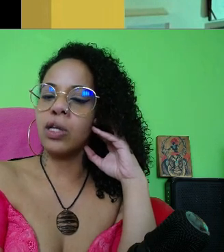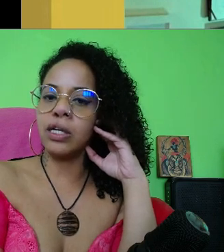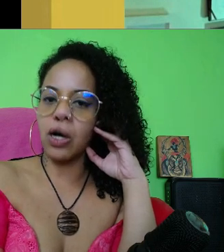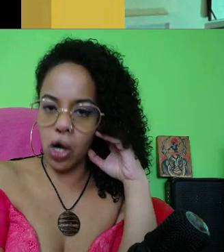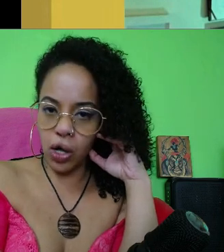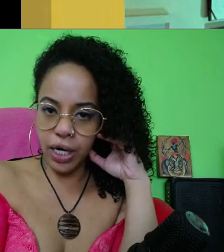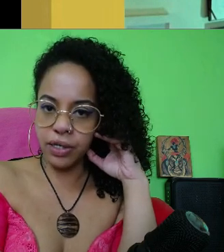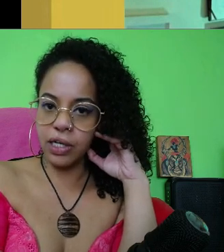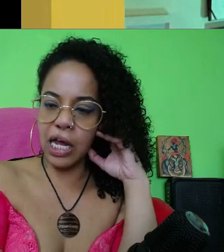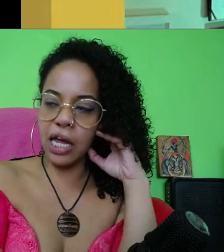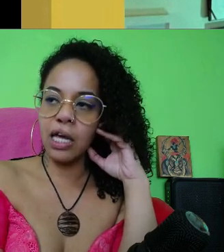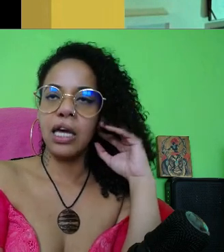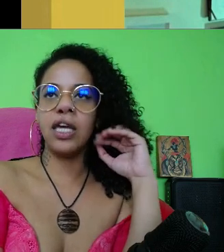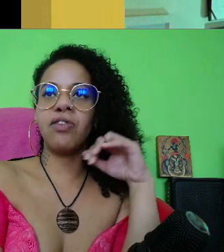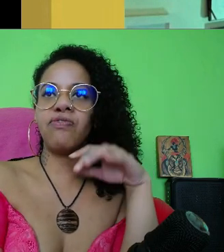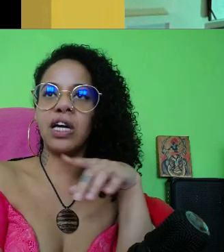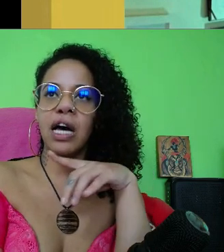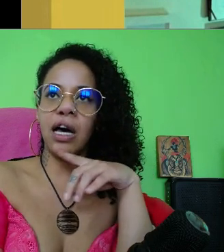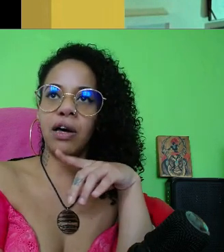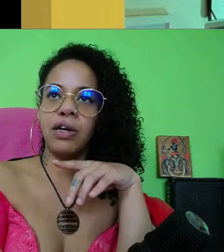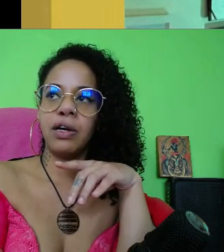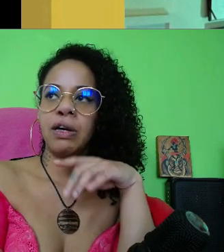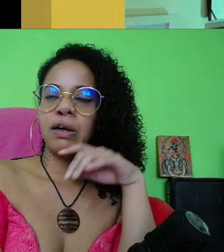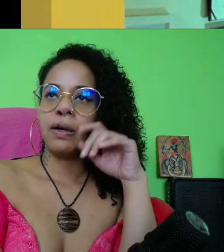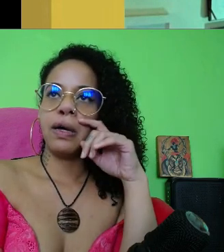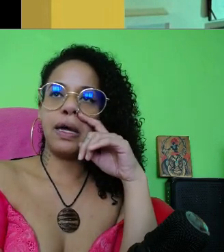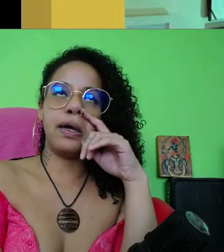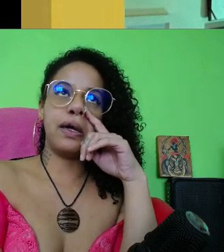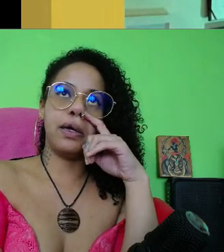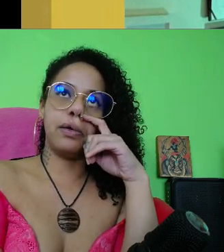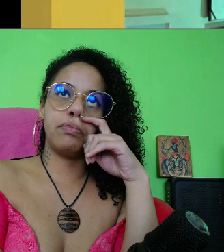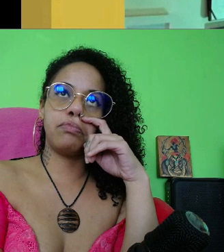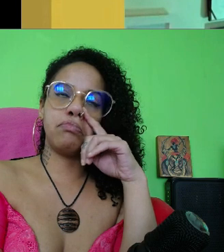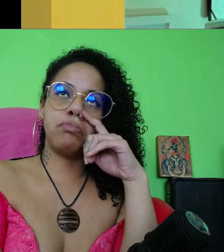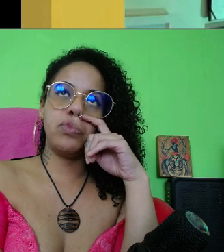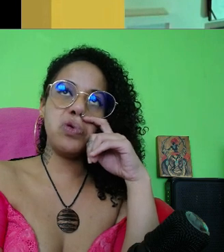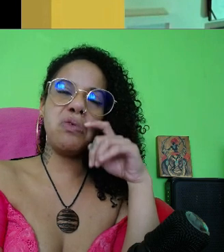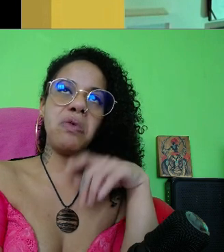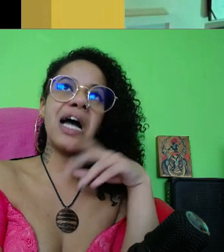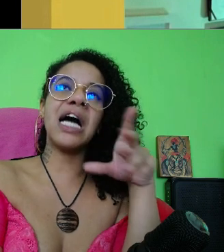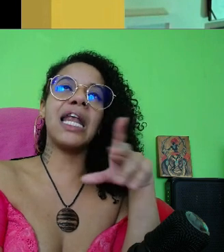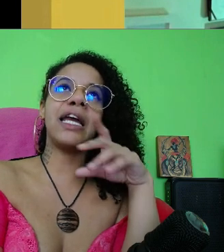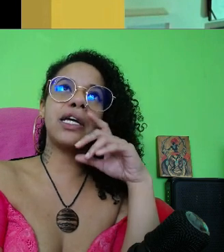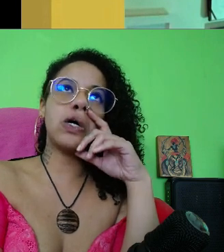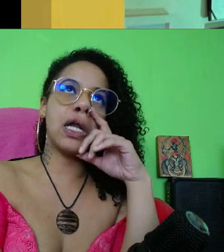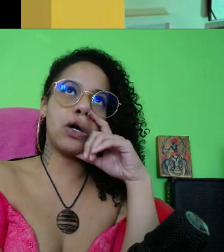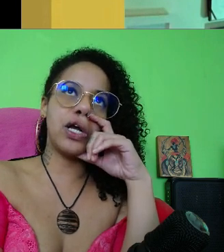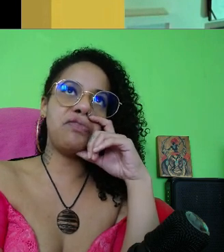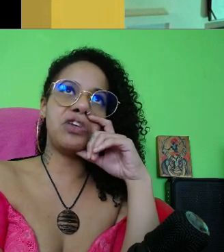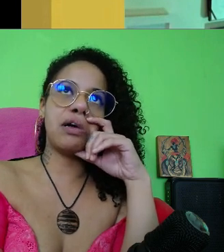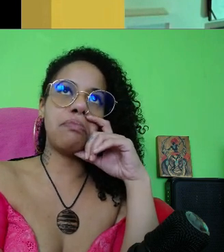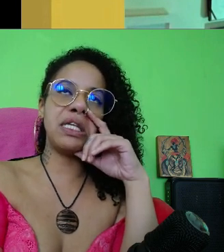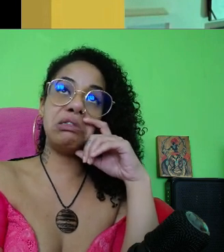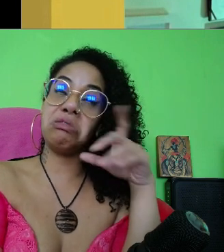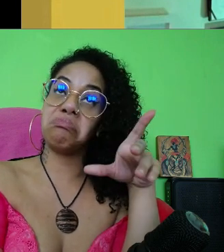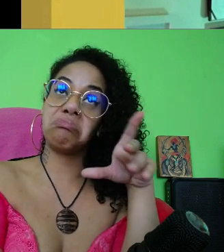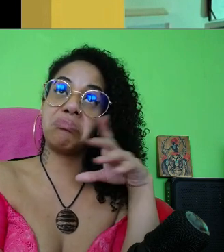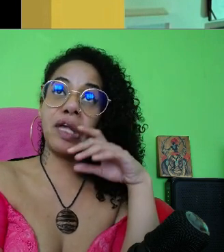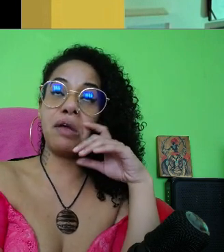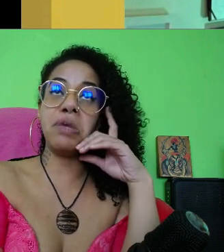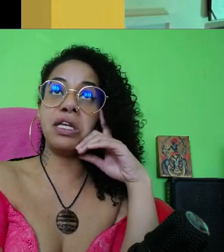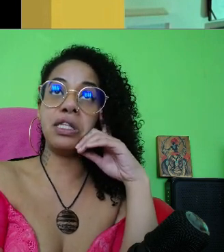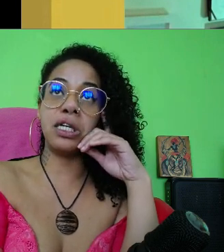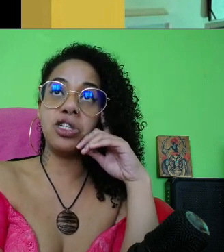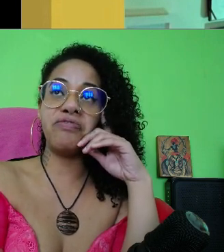colando agora né E que ficar Não não é a galera que cola agora que fica mas assim